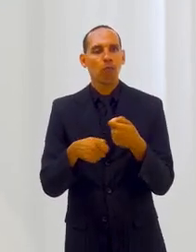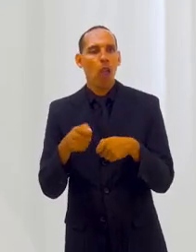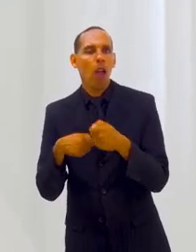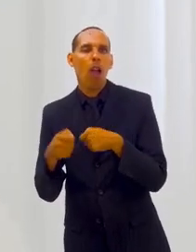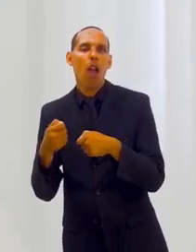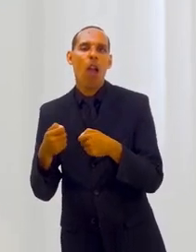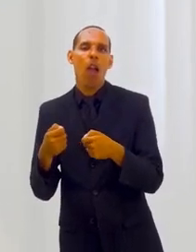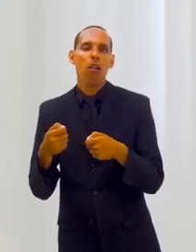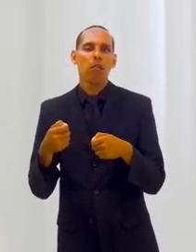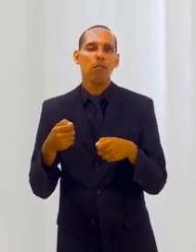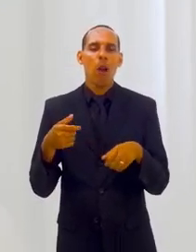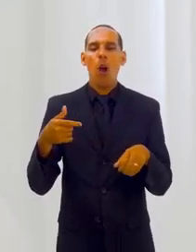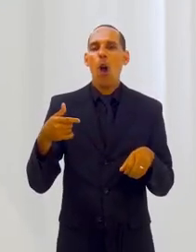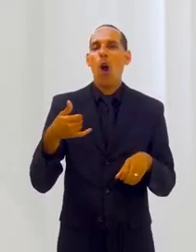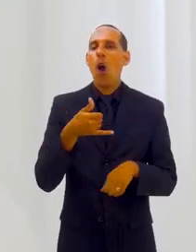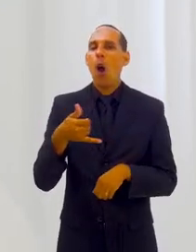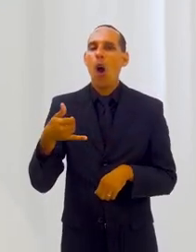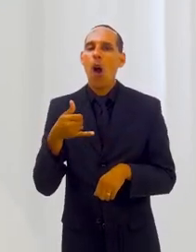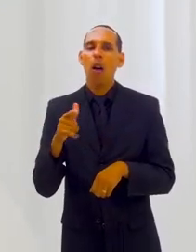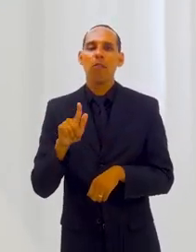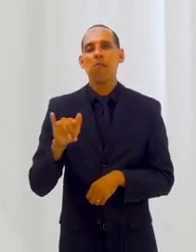comércio, óleo e gás,